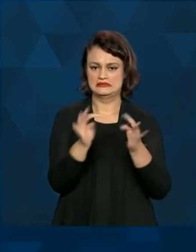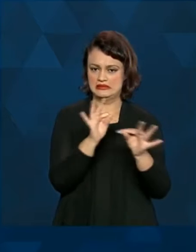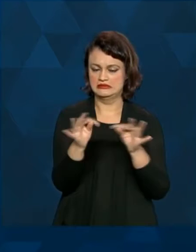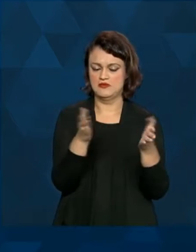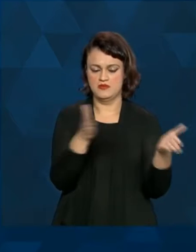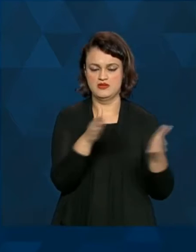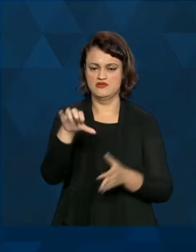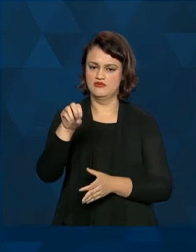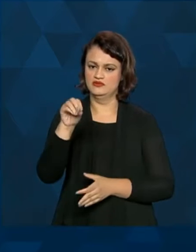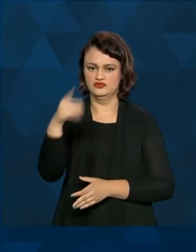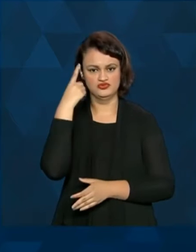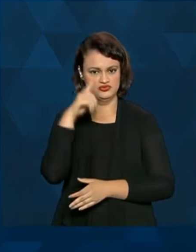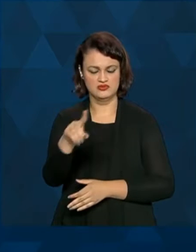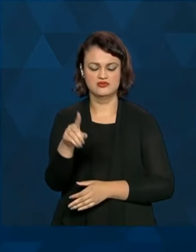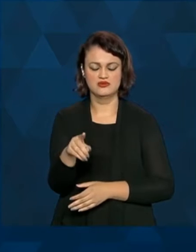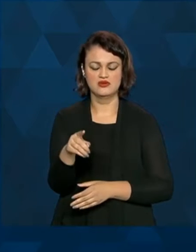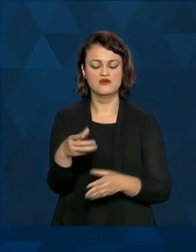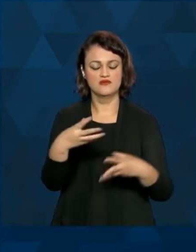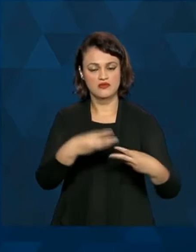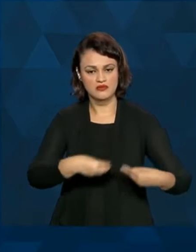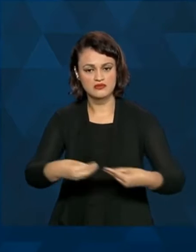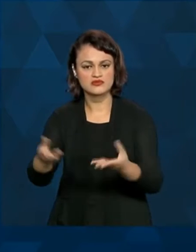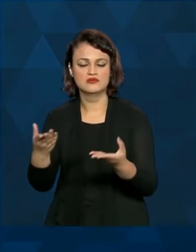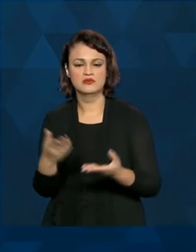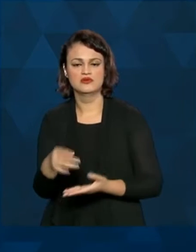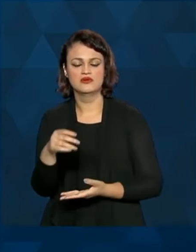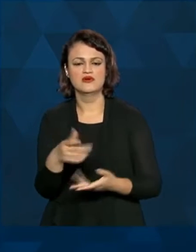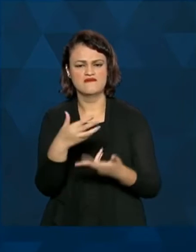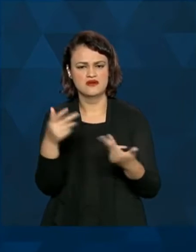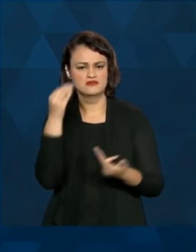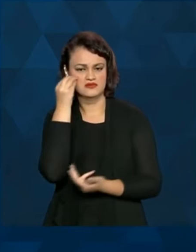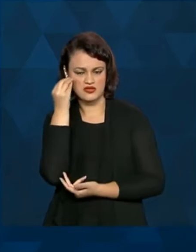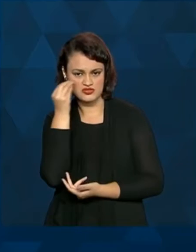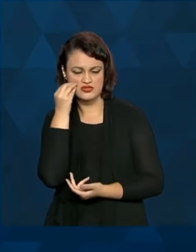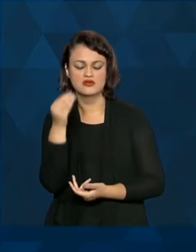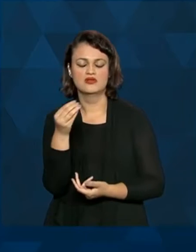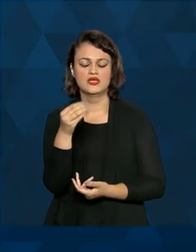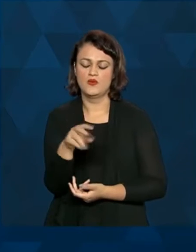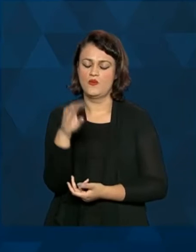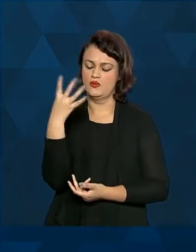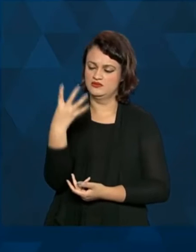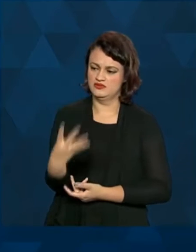dias. Foram distribuídos 600.624 testes, sendo